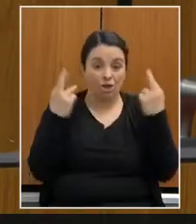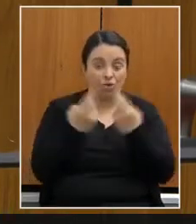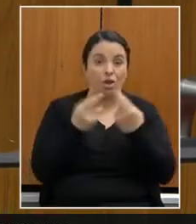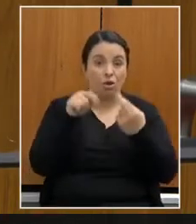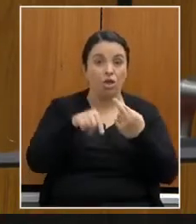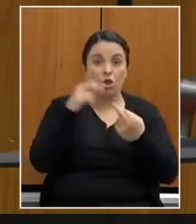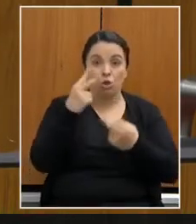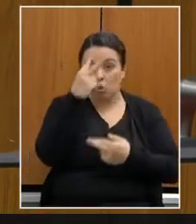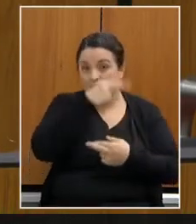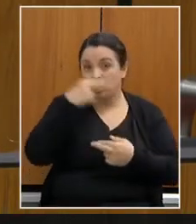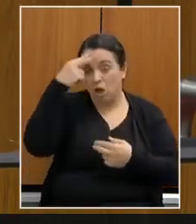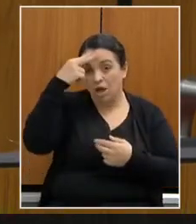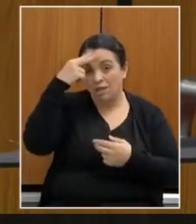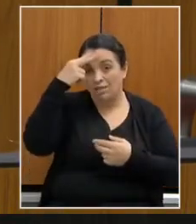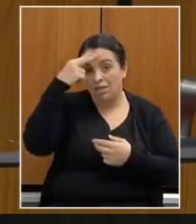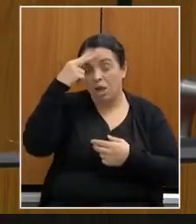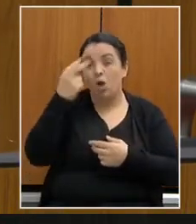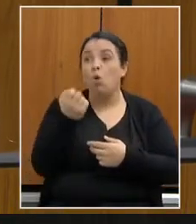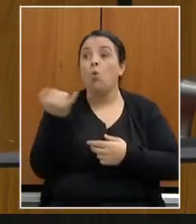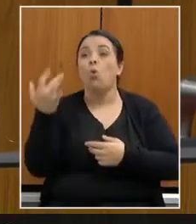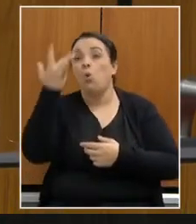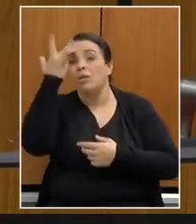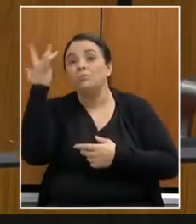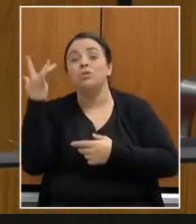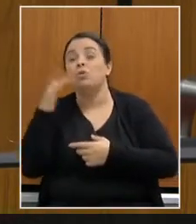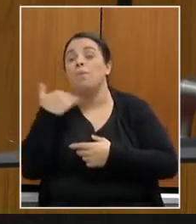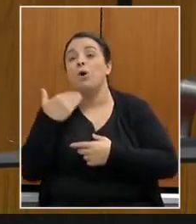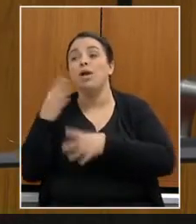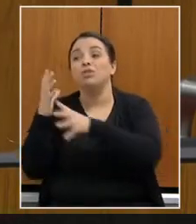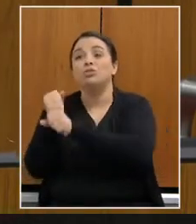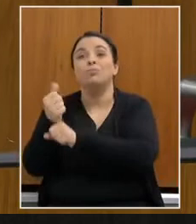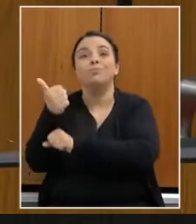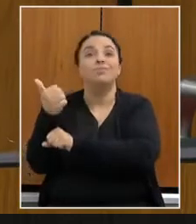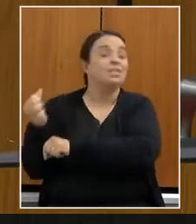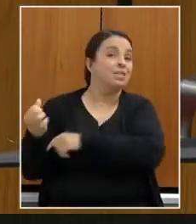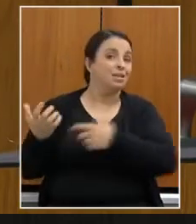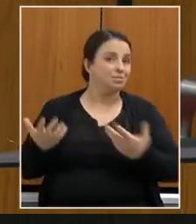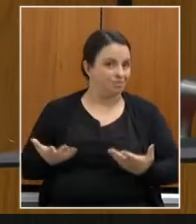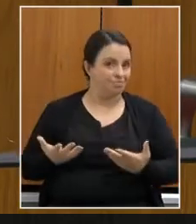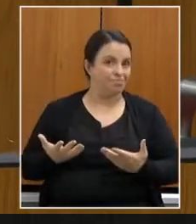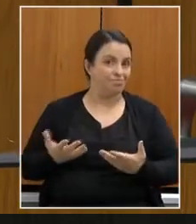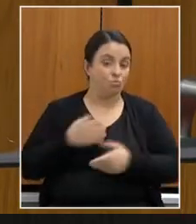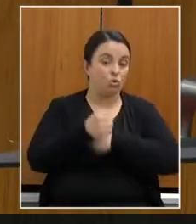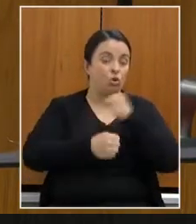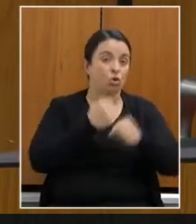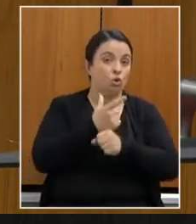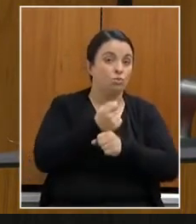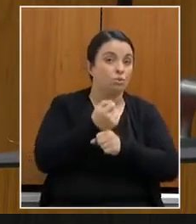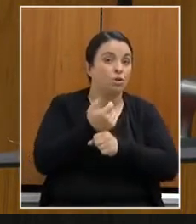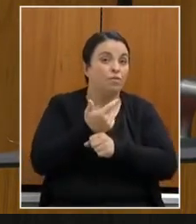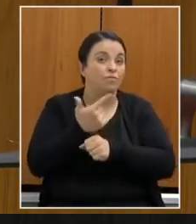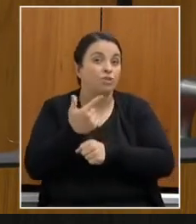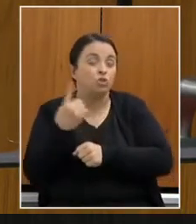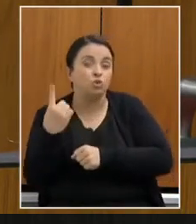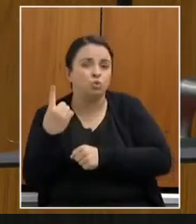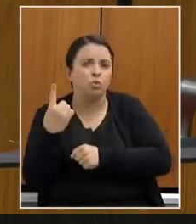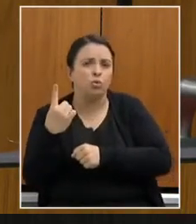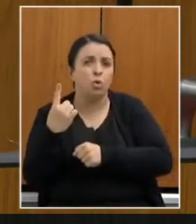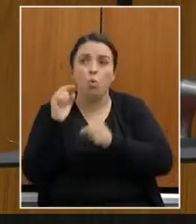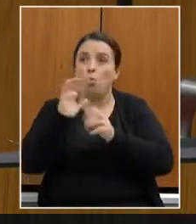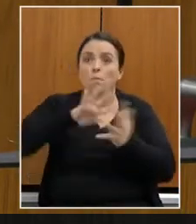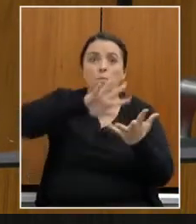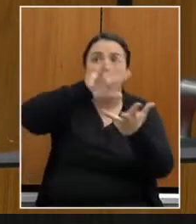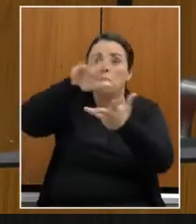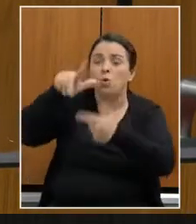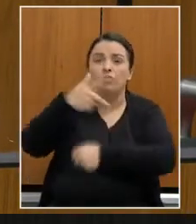Gerais para finalizar 2021 no ano em que o mundo tem vacina morreram de uma doença que tem